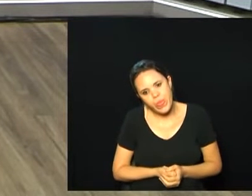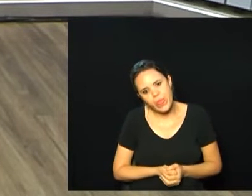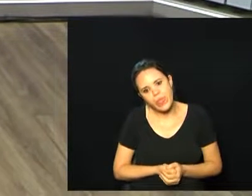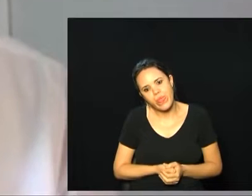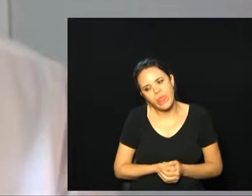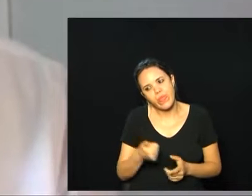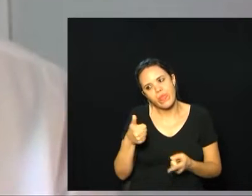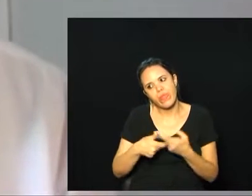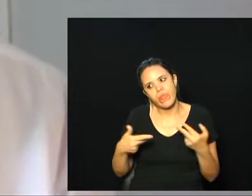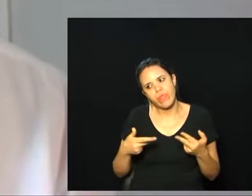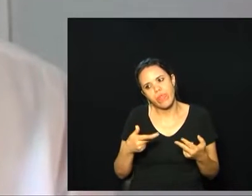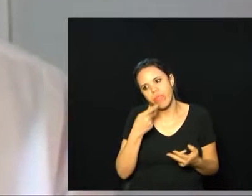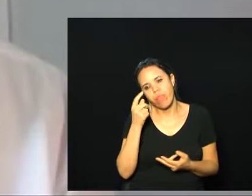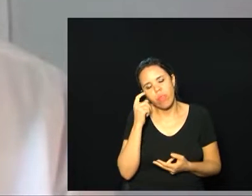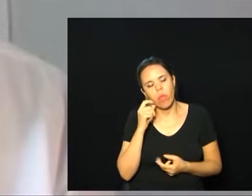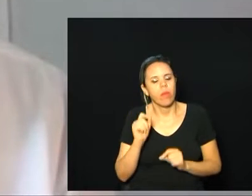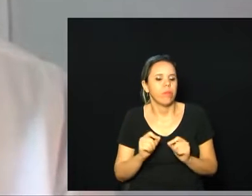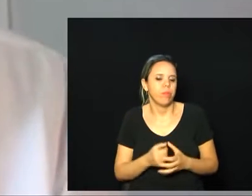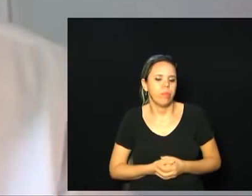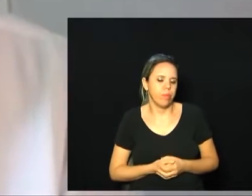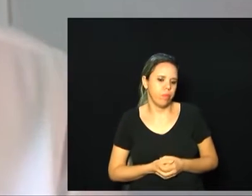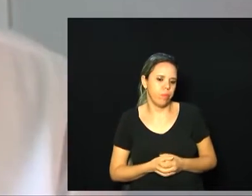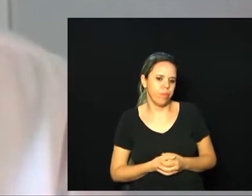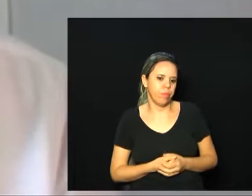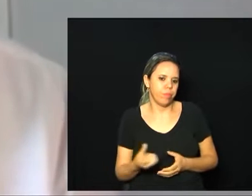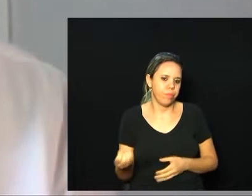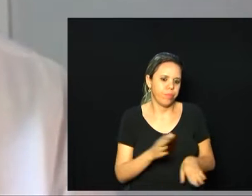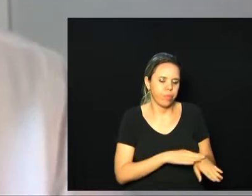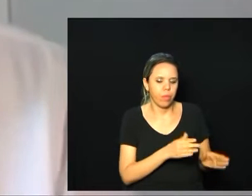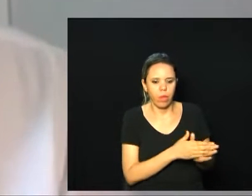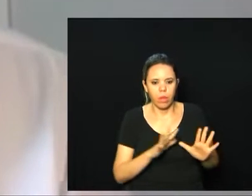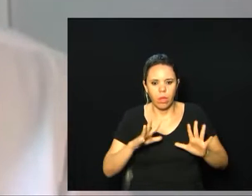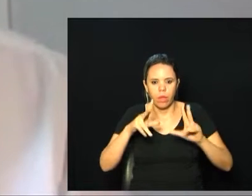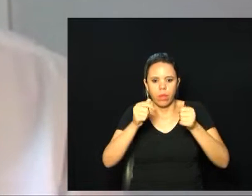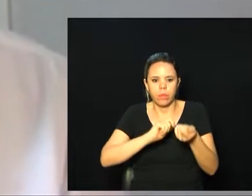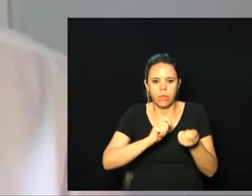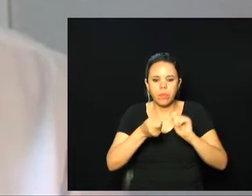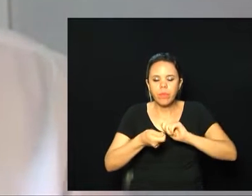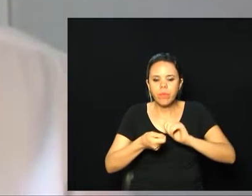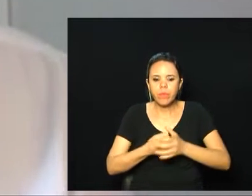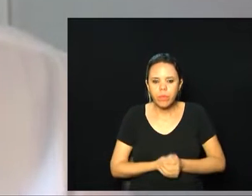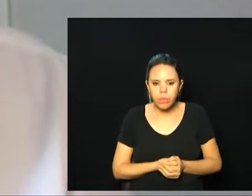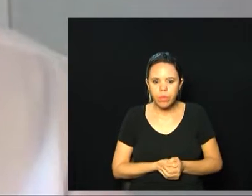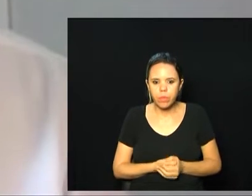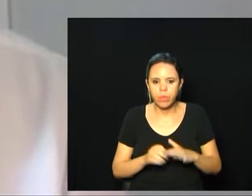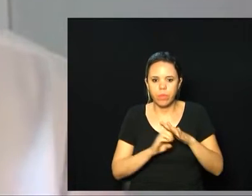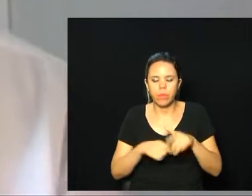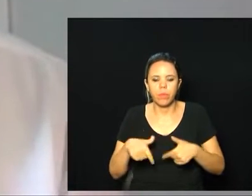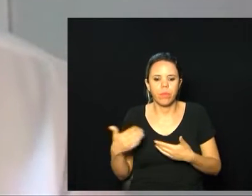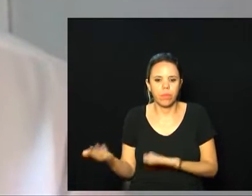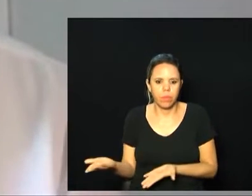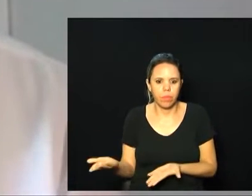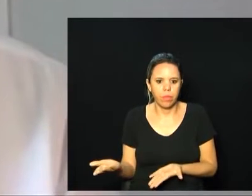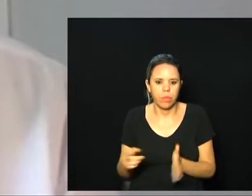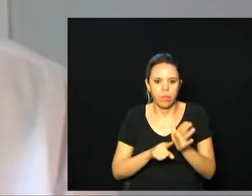Bom, a primeira coisa para ressaltar é que nesses novos tempos em que todo mundo está se adaptando, a empresa que eu trabalho, a Rentokil, fez